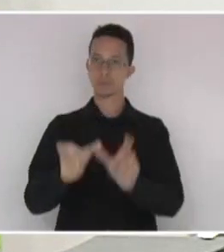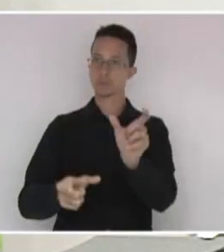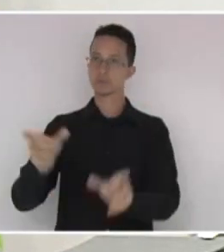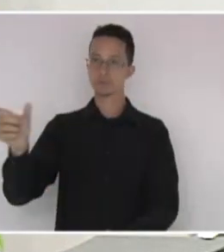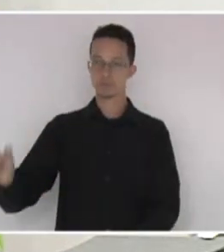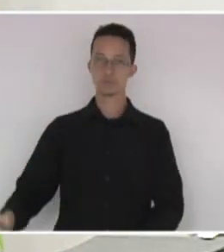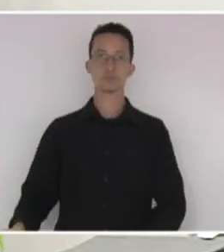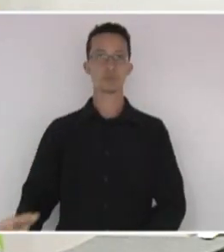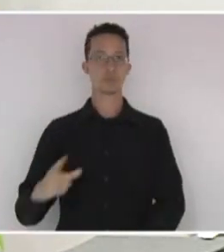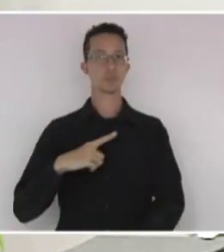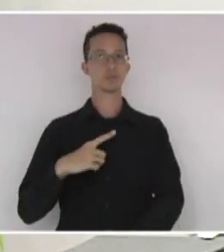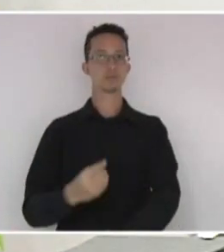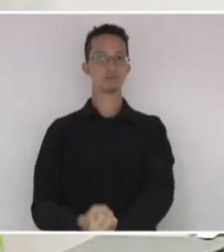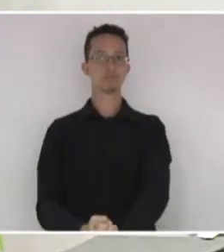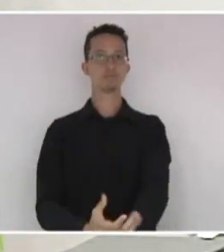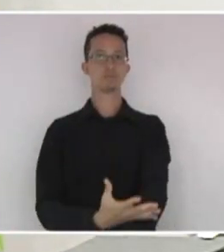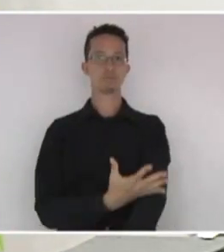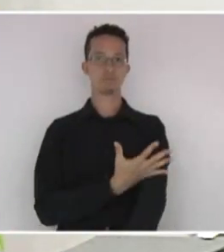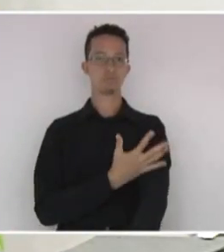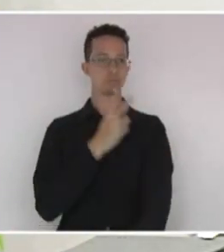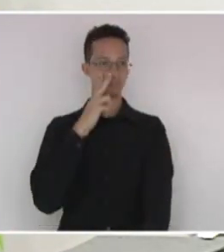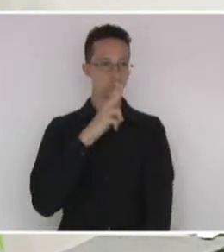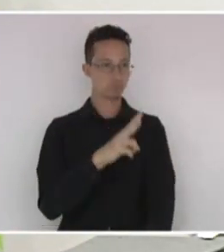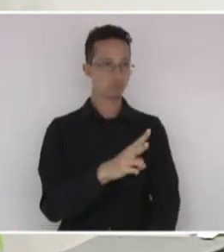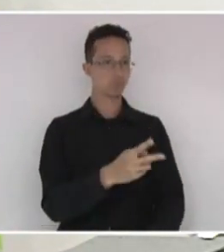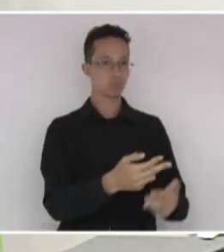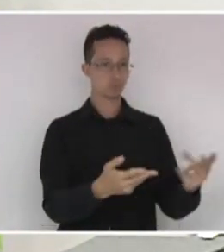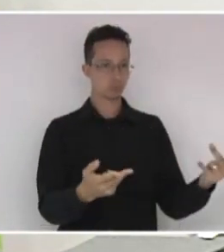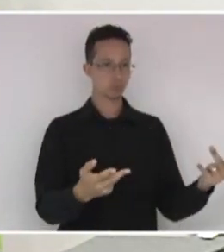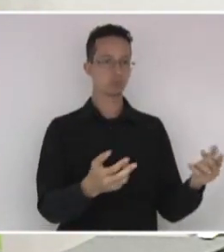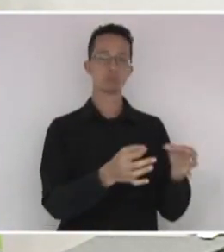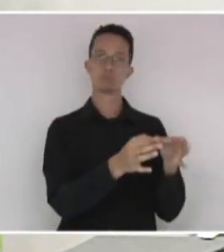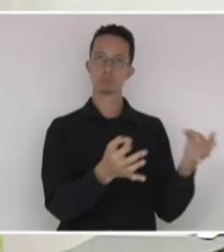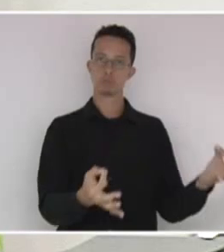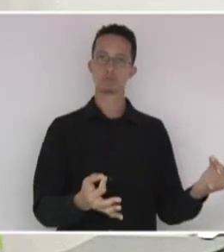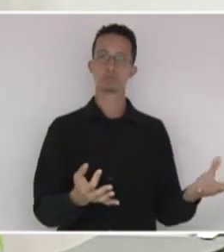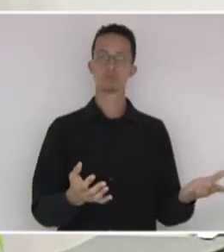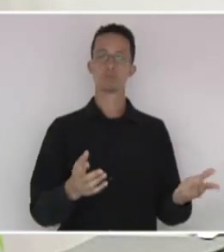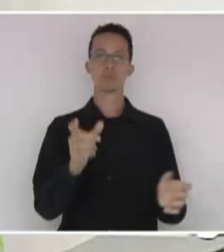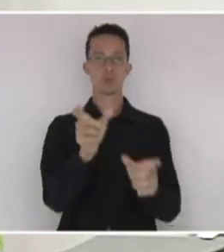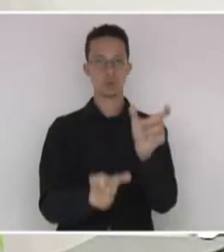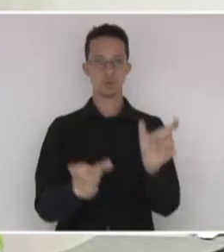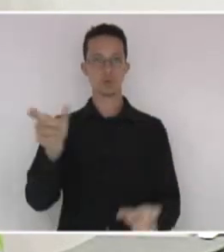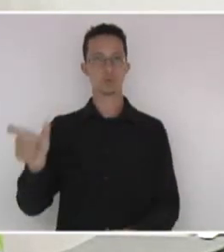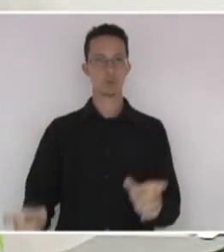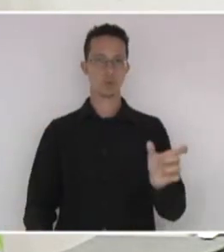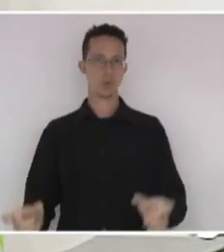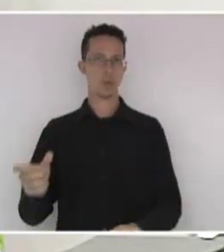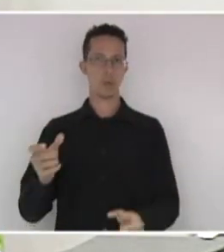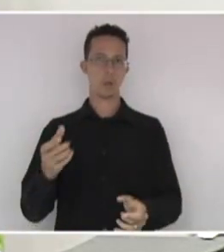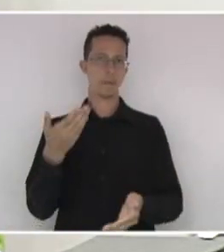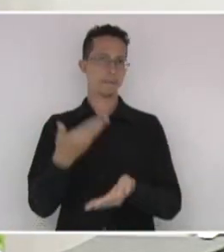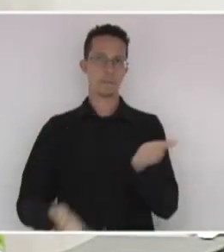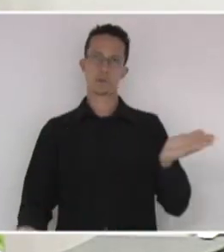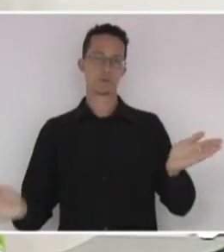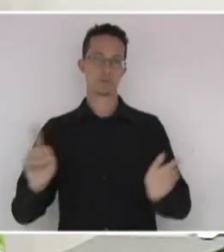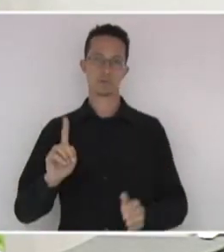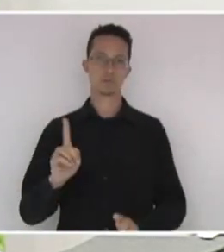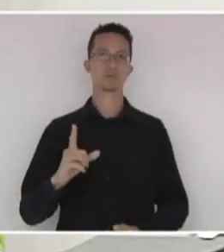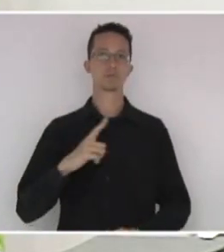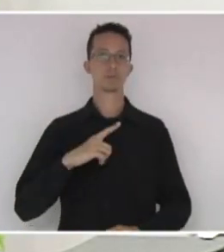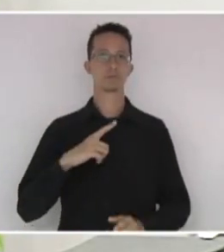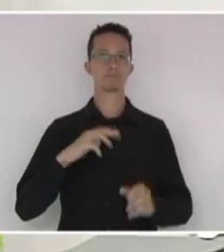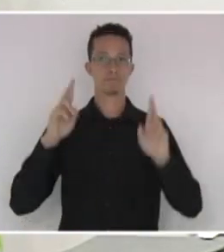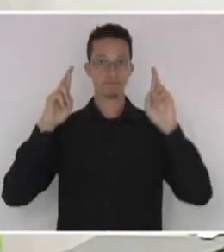emociona quando vê uma cena dessa. Isso é sinal que a nossa humanidade não está perdida. Ainda tem um caminho, e o